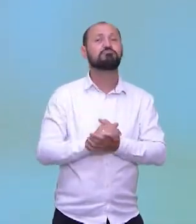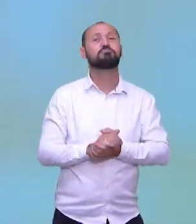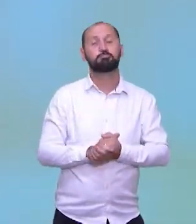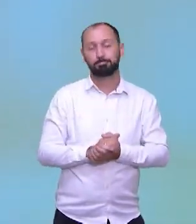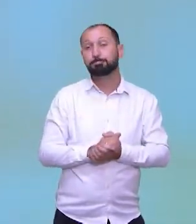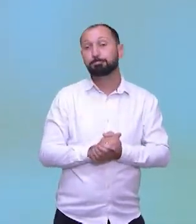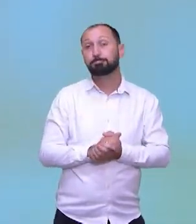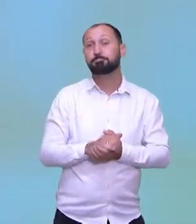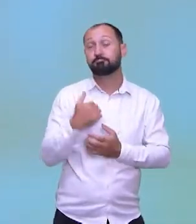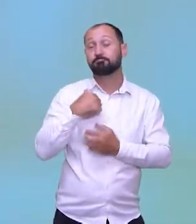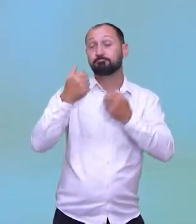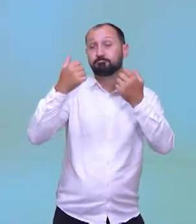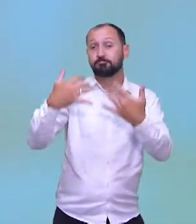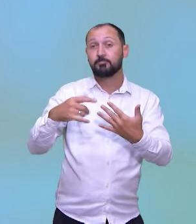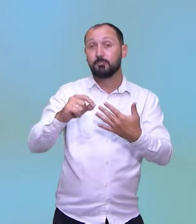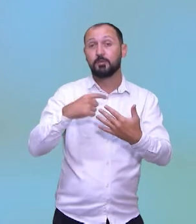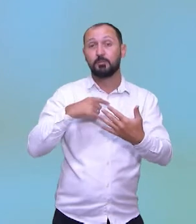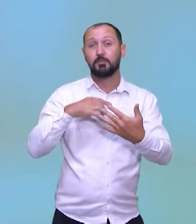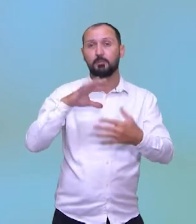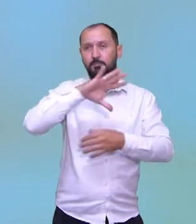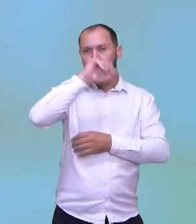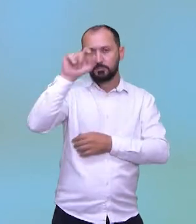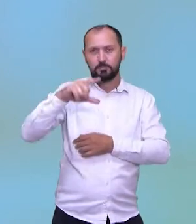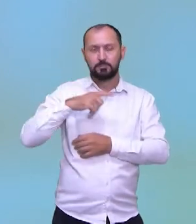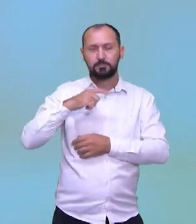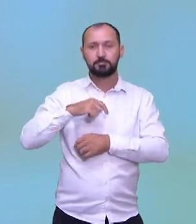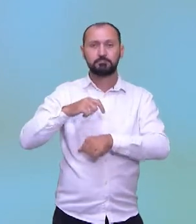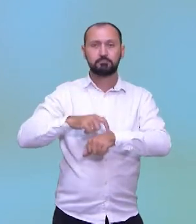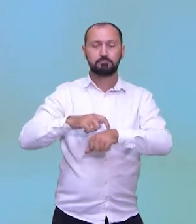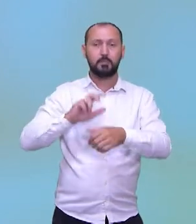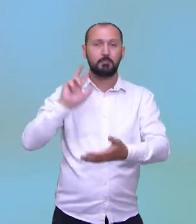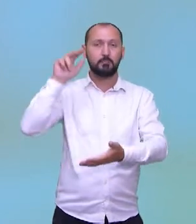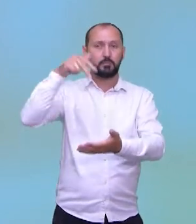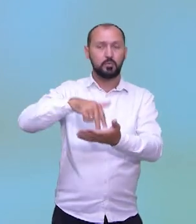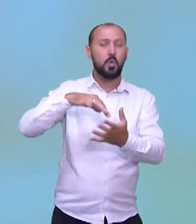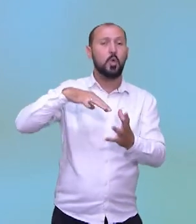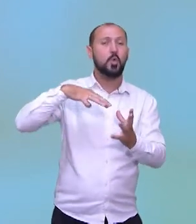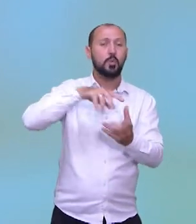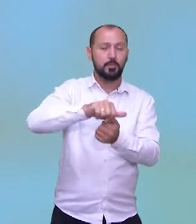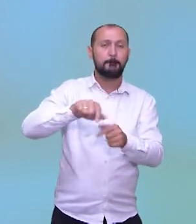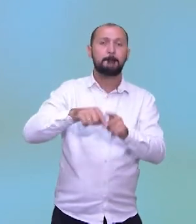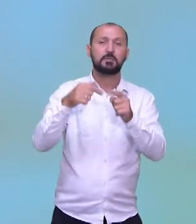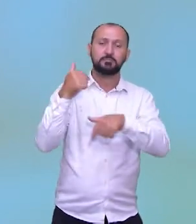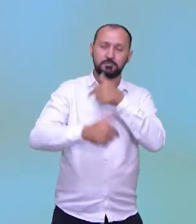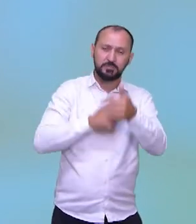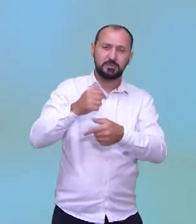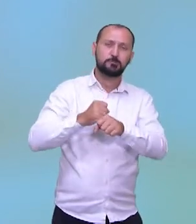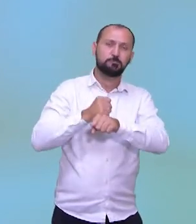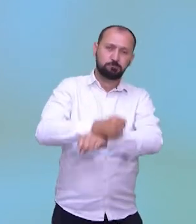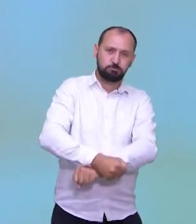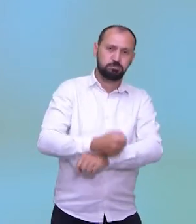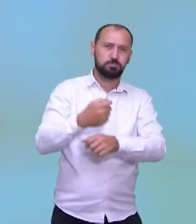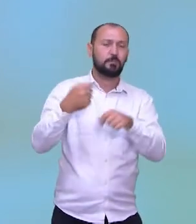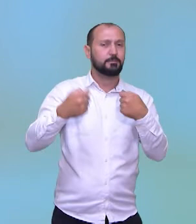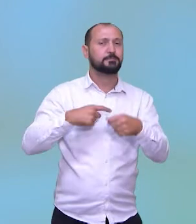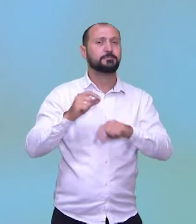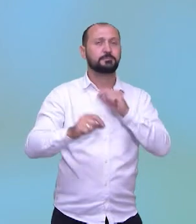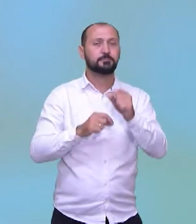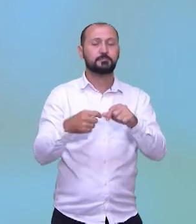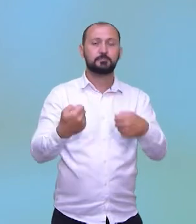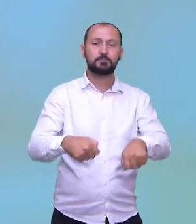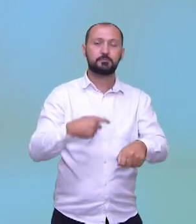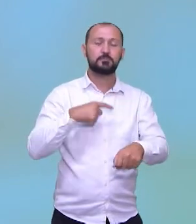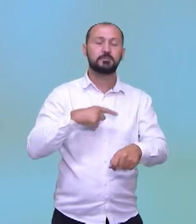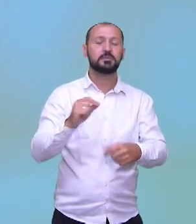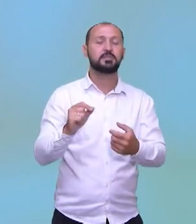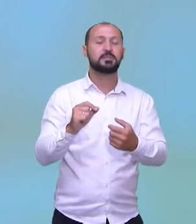Clauber, como eu disse, a Mato Grosso do Sul tem a oportunidade de ser protagonista mundial, né? Mas esse é um trabalho intenso, né? Que existe